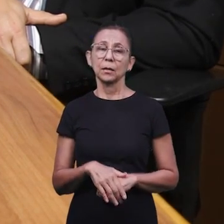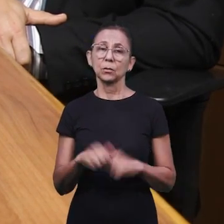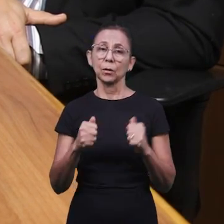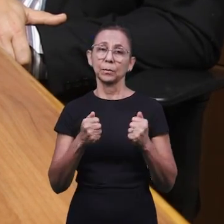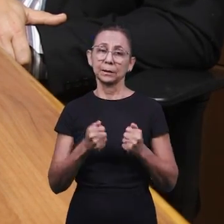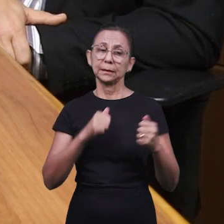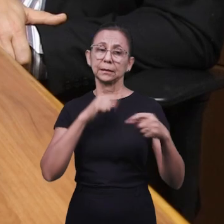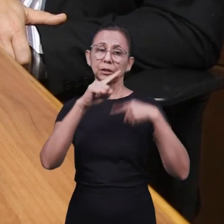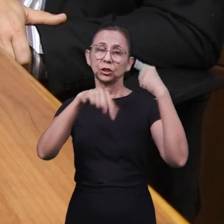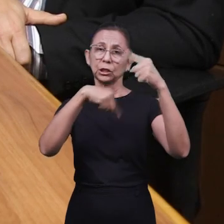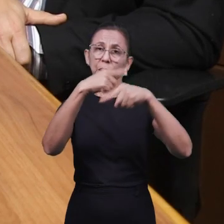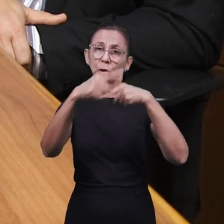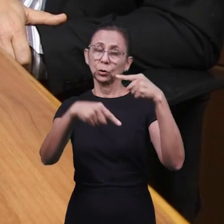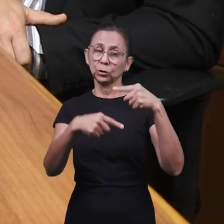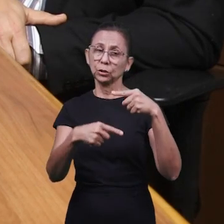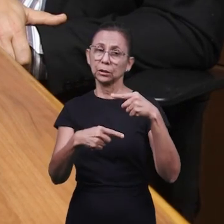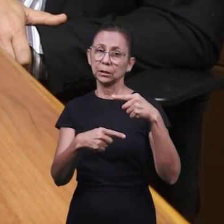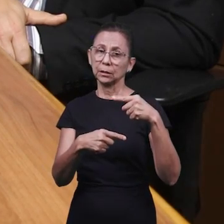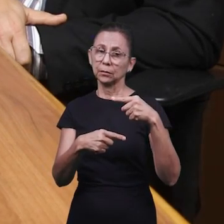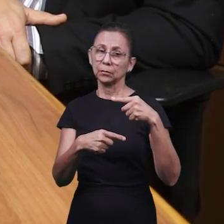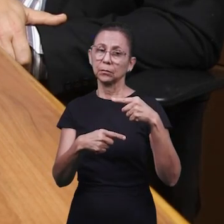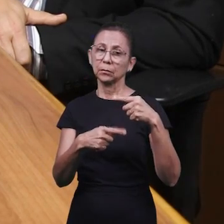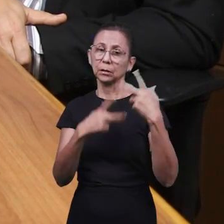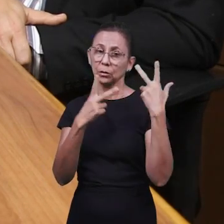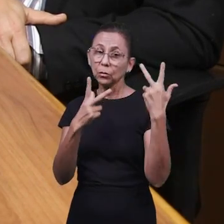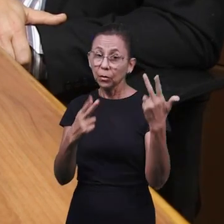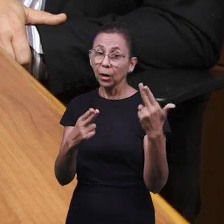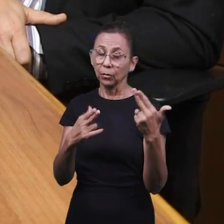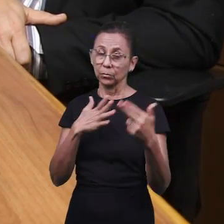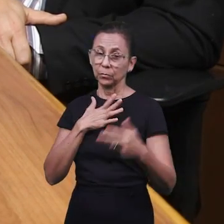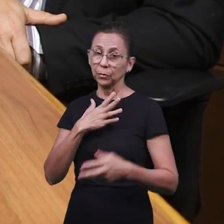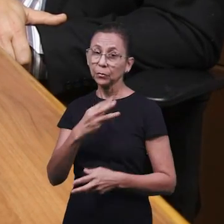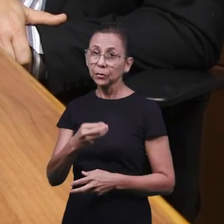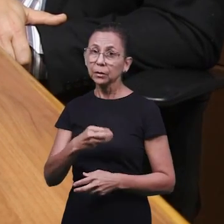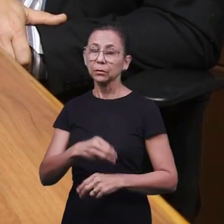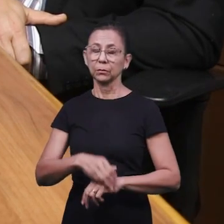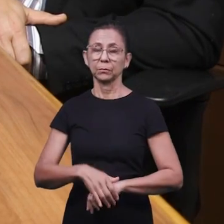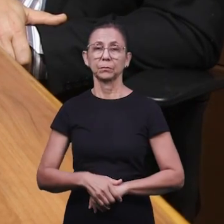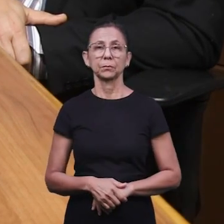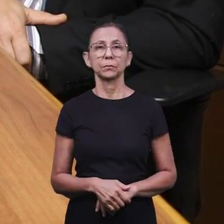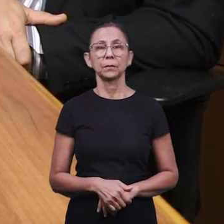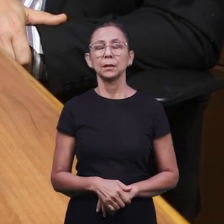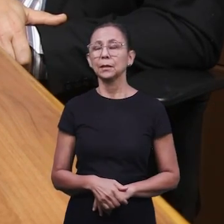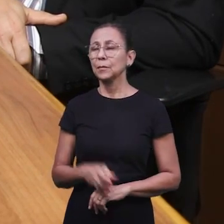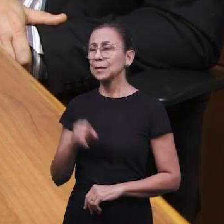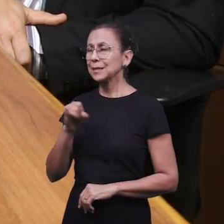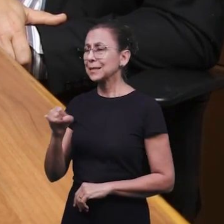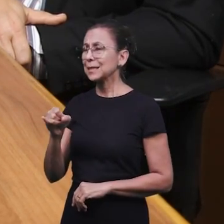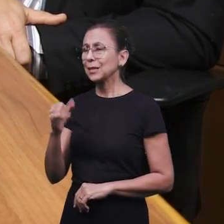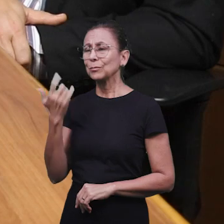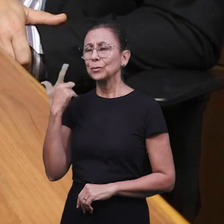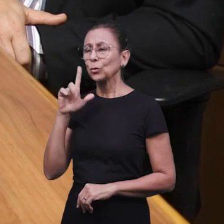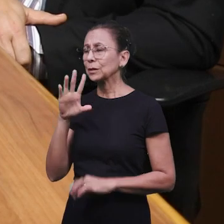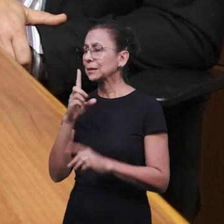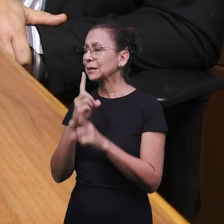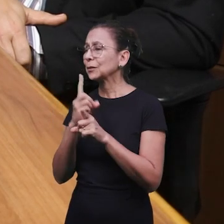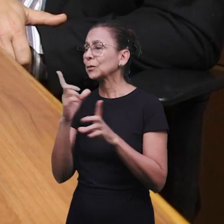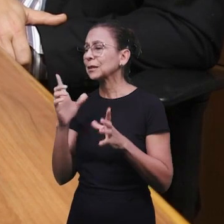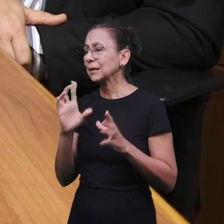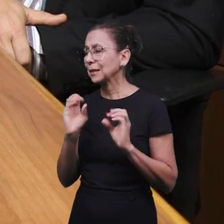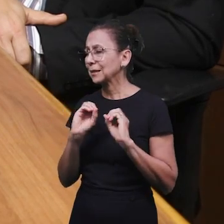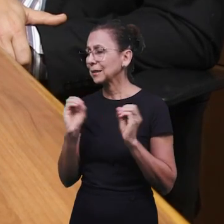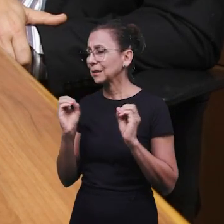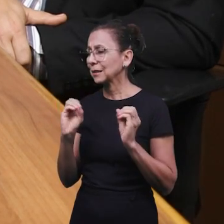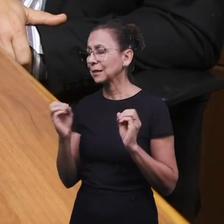não tem problema, mas você não traga. Fez ele jurar. Ele saiu de uma jornada muito longa,